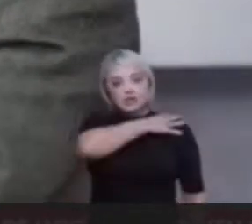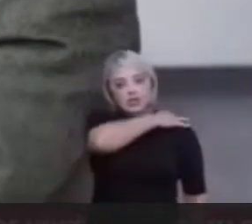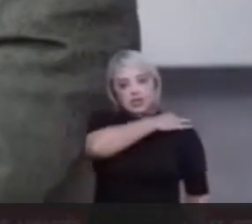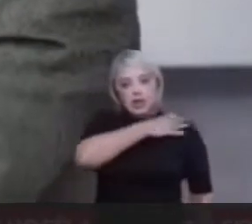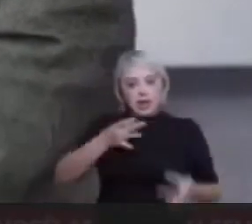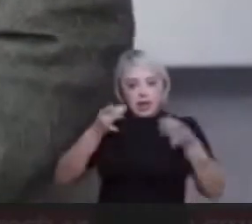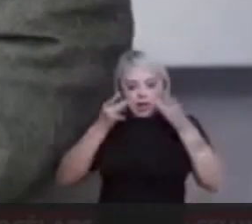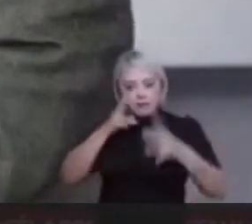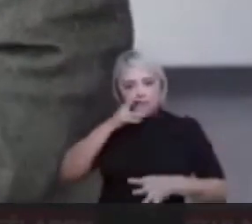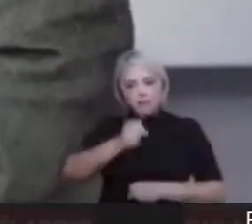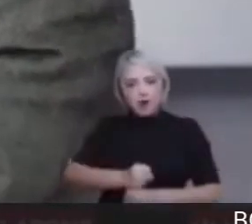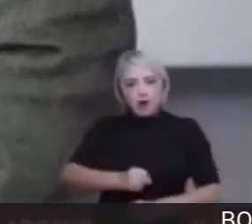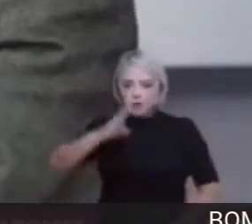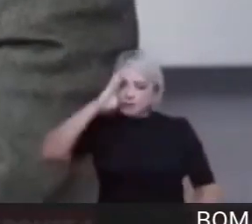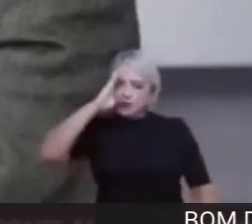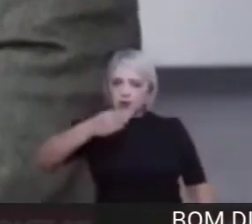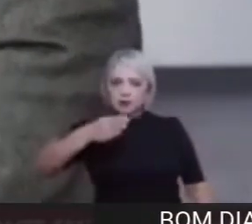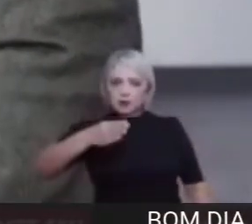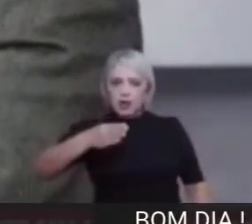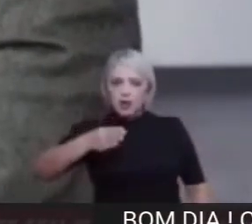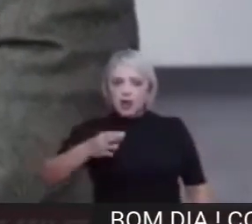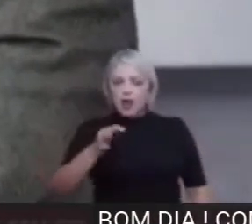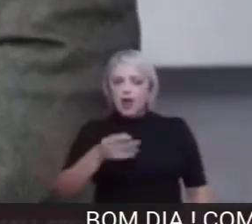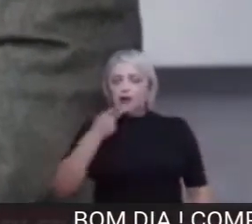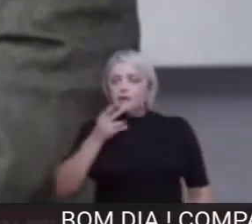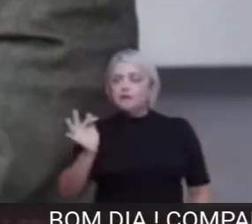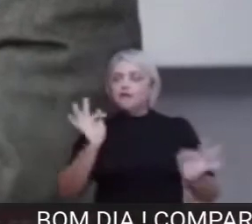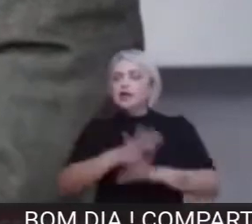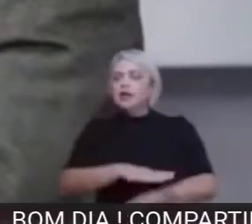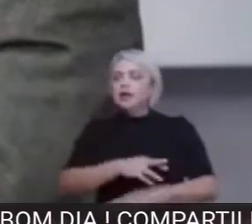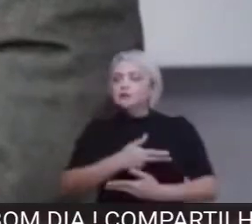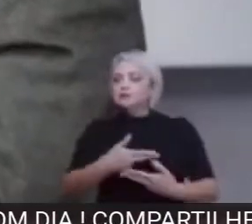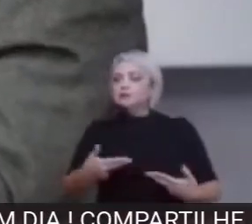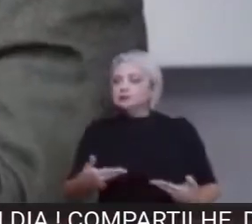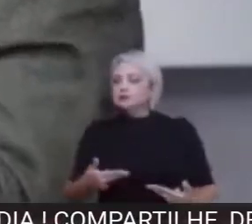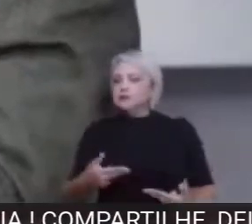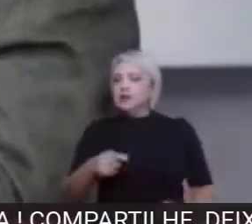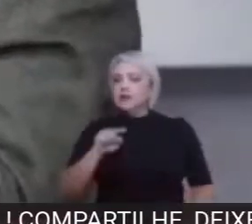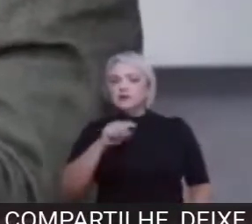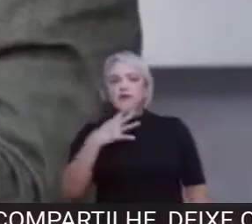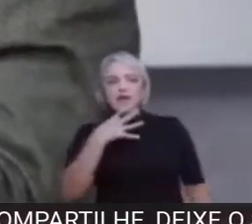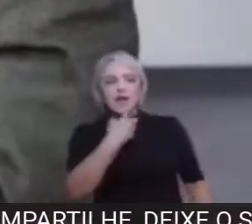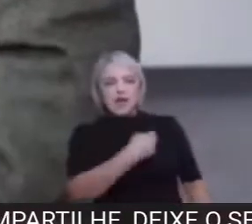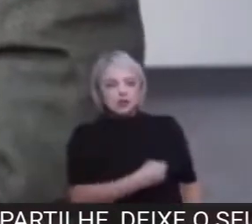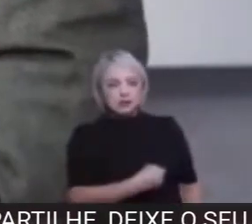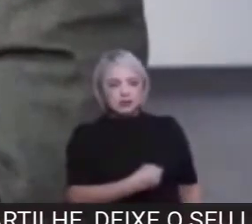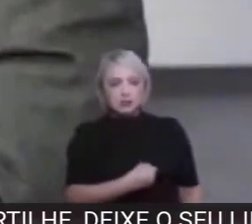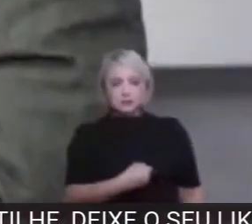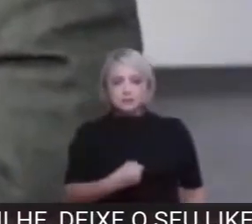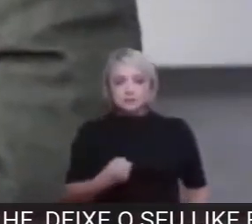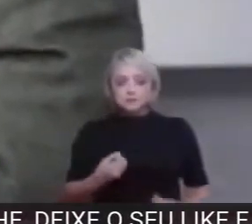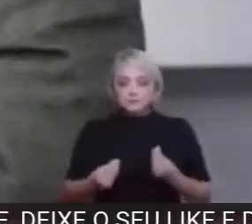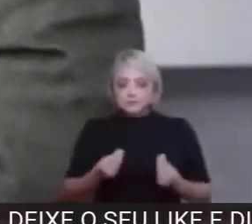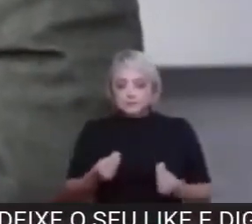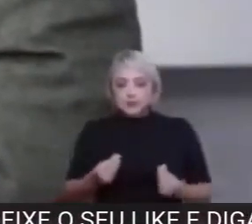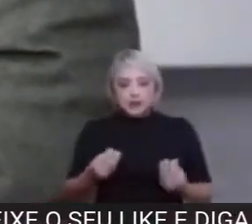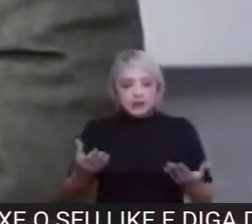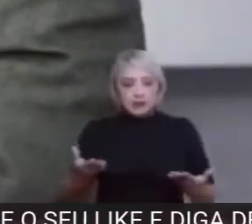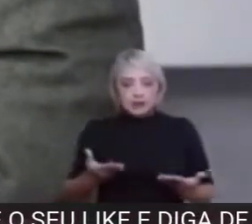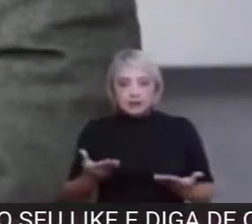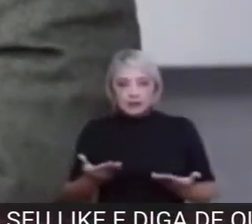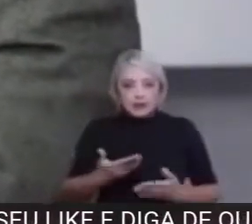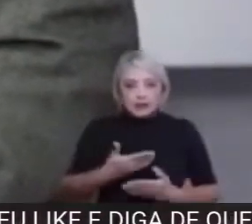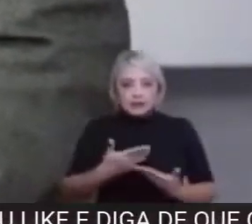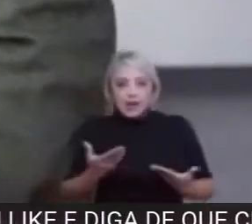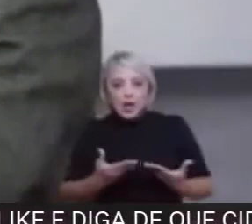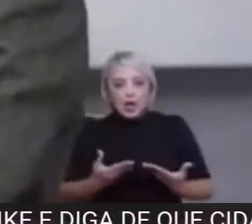militares, muitas vezes, eles têm uma palavra final sobre muitas coisas. O senhor não acha que está na hora de fazer um debate, fazer